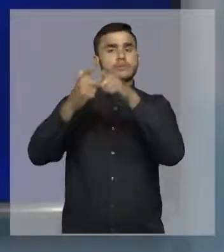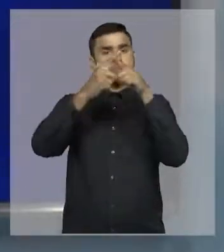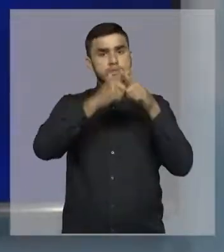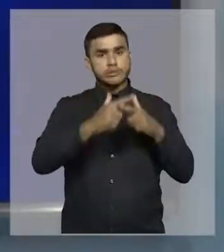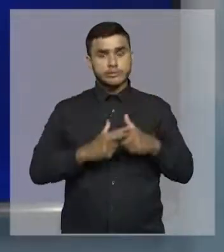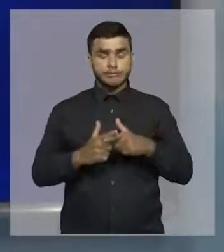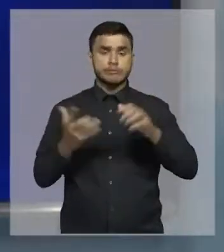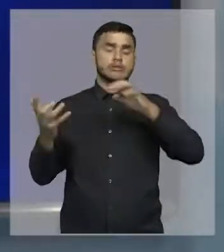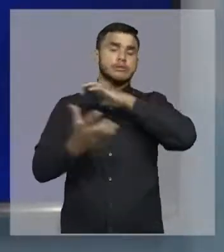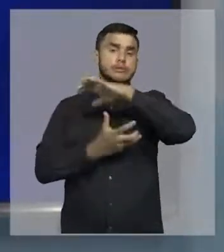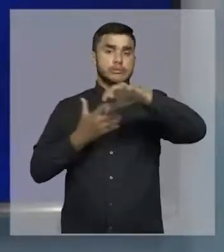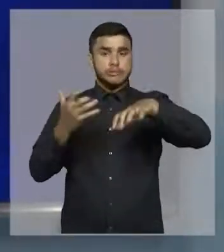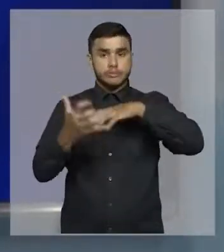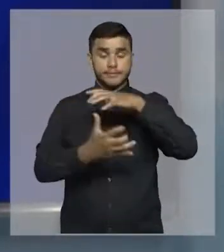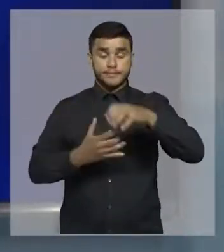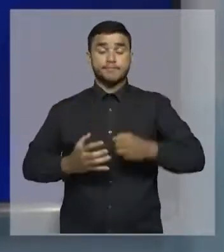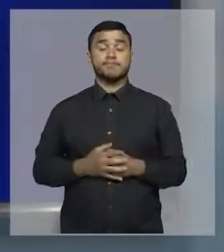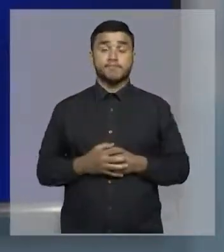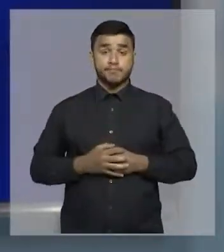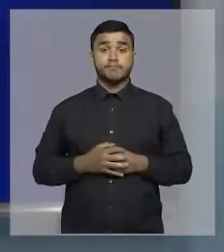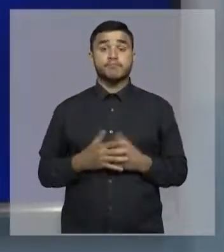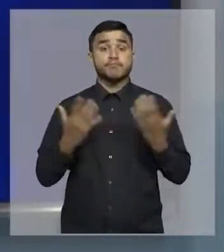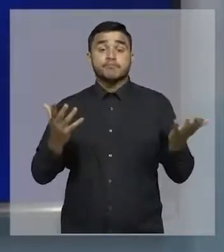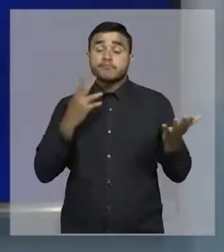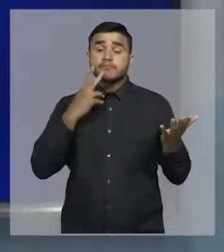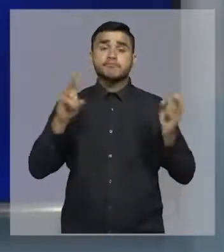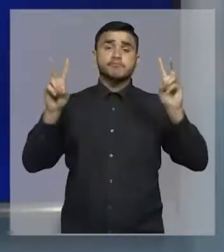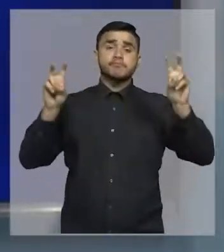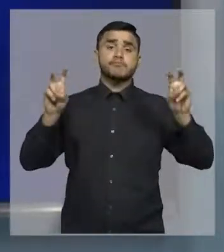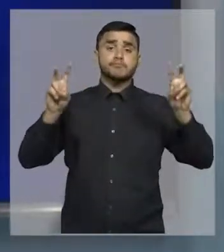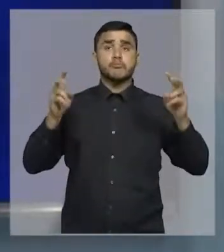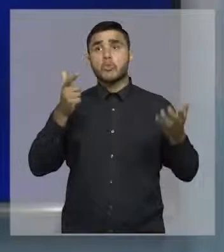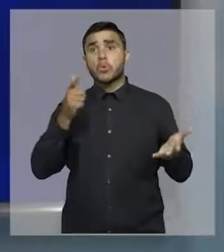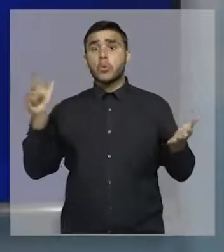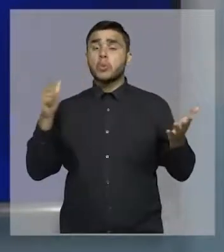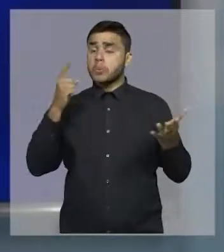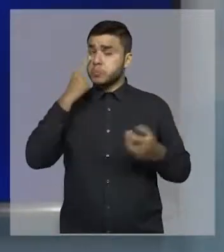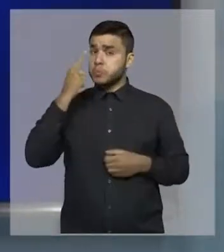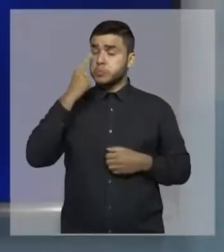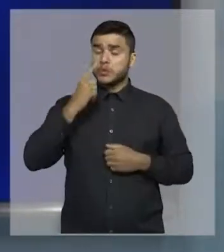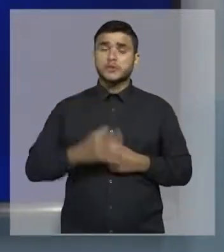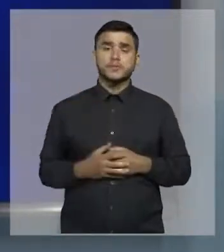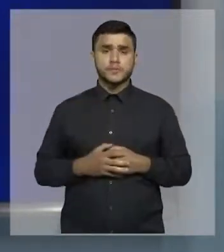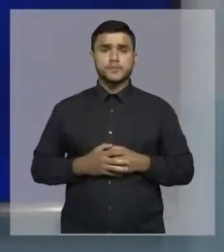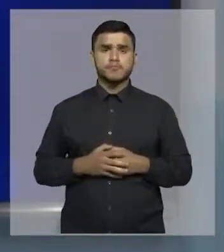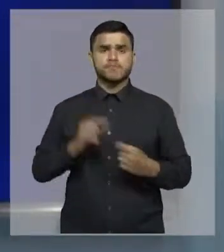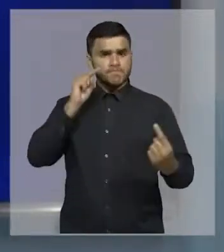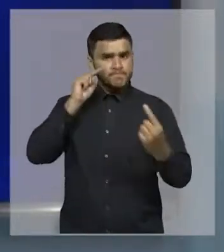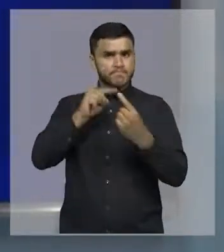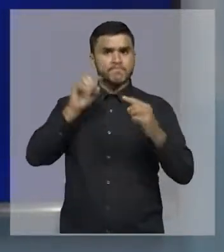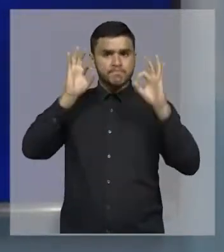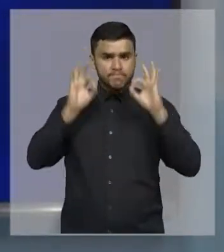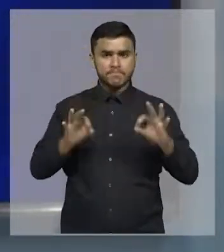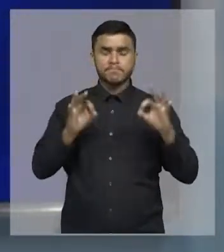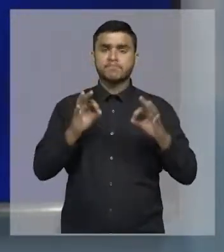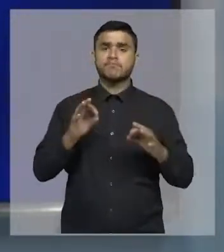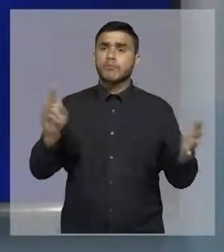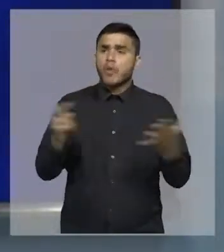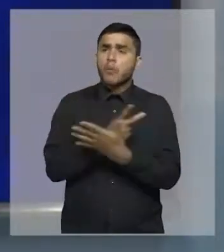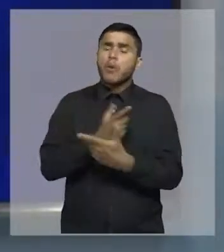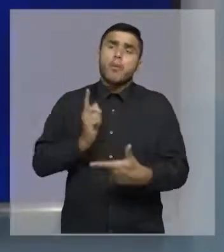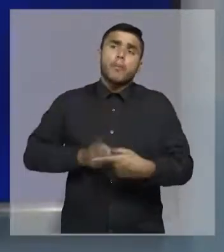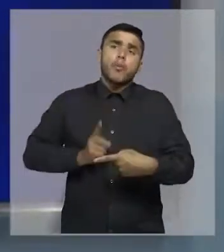assim. Uma outra coisa que pode também ser aqui ressaltado como fator determinante para este